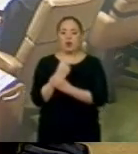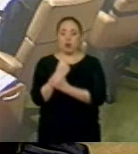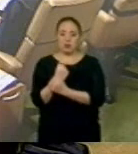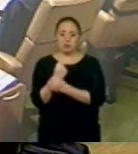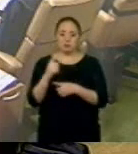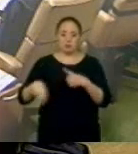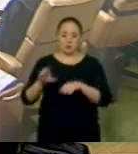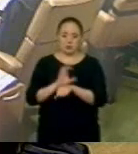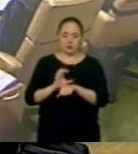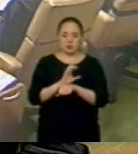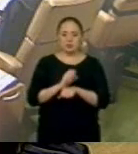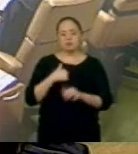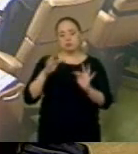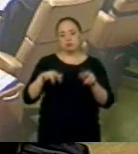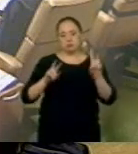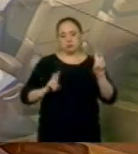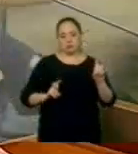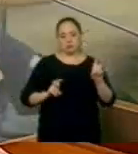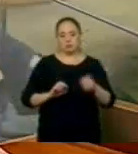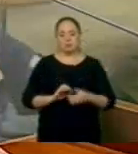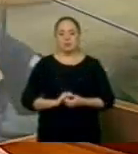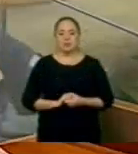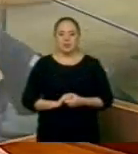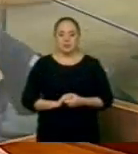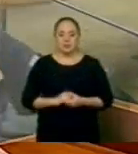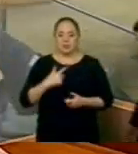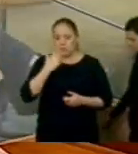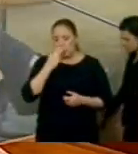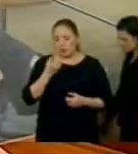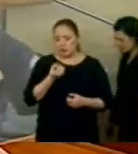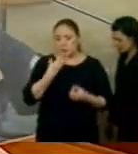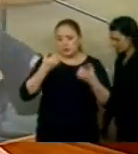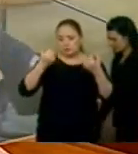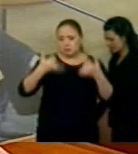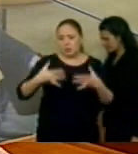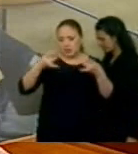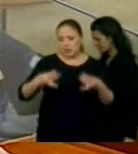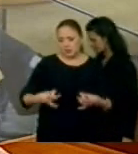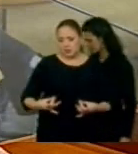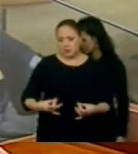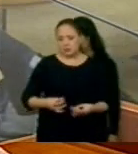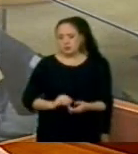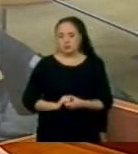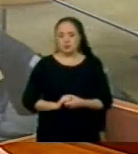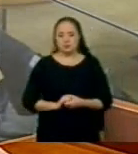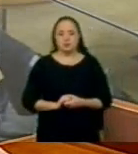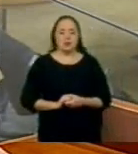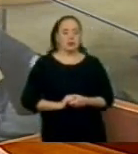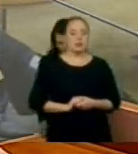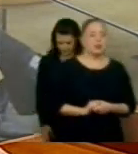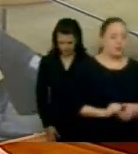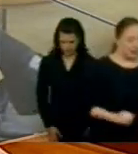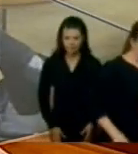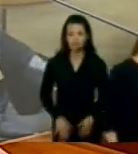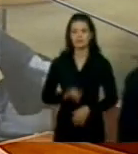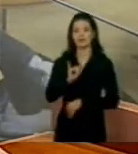Nacional. Aqui eu encerro a citação. E eu acho que está muito bem dito. De fato, a imunidade